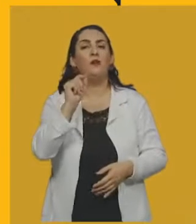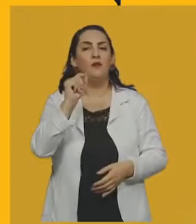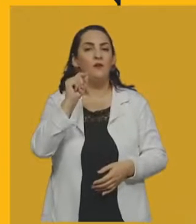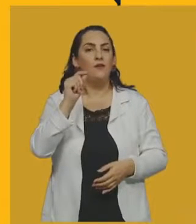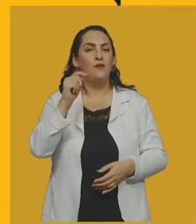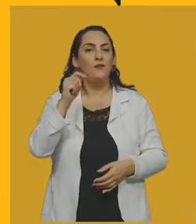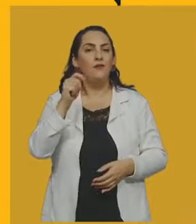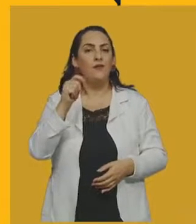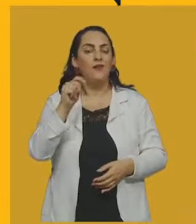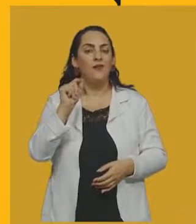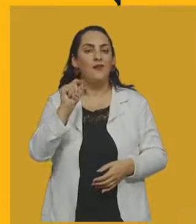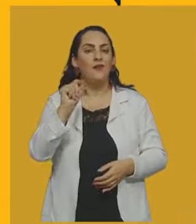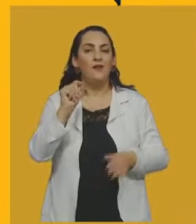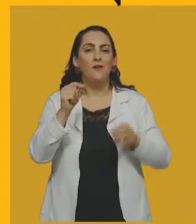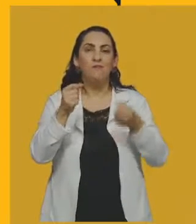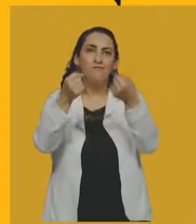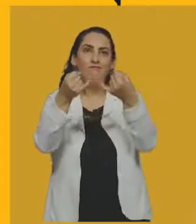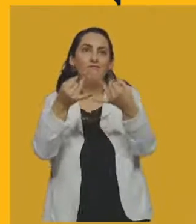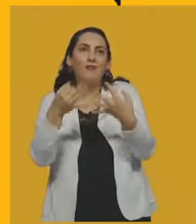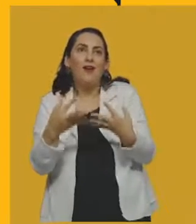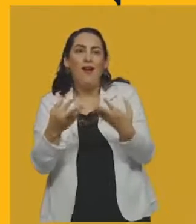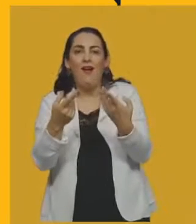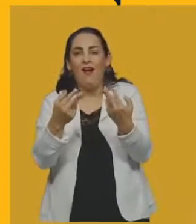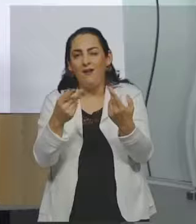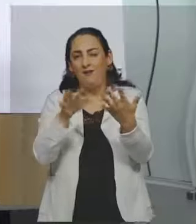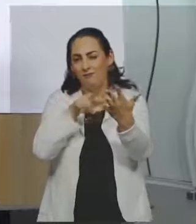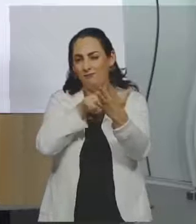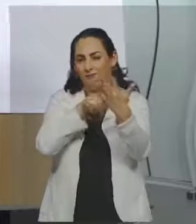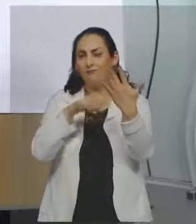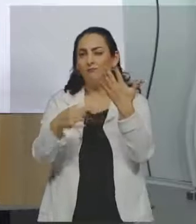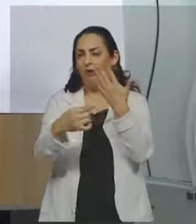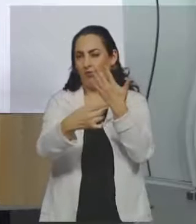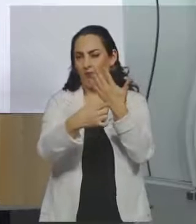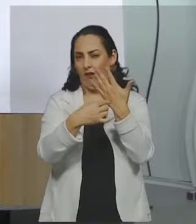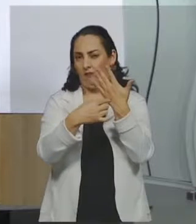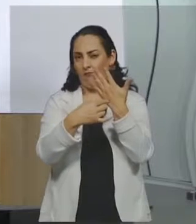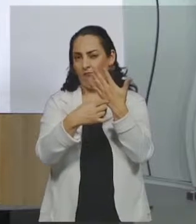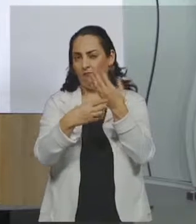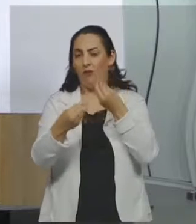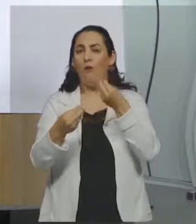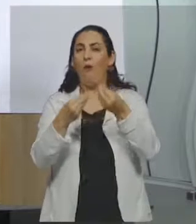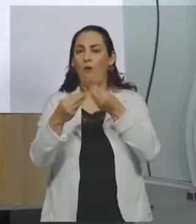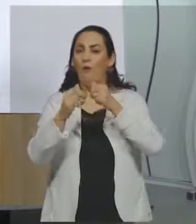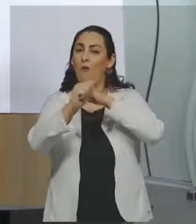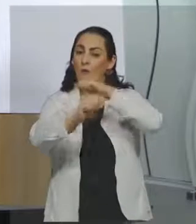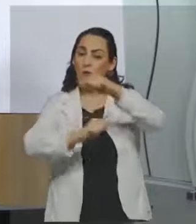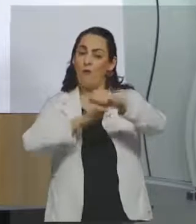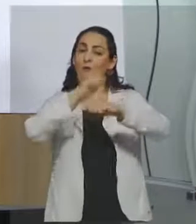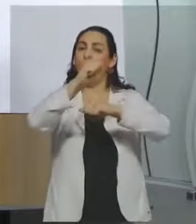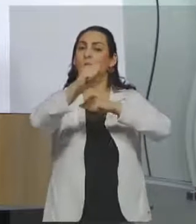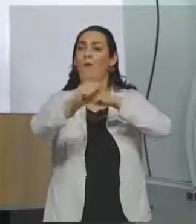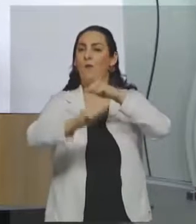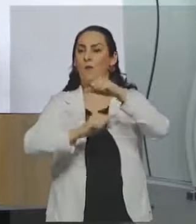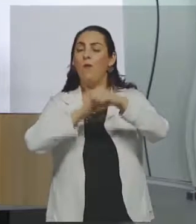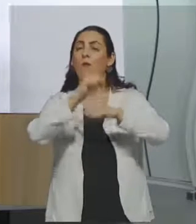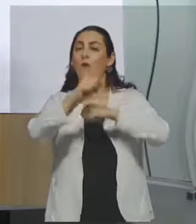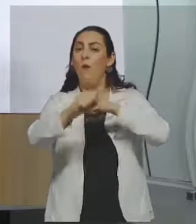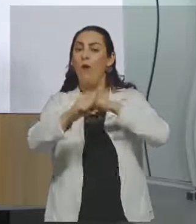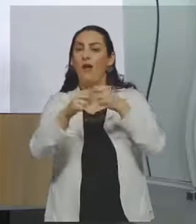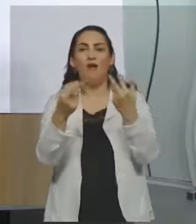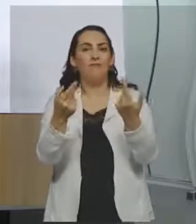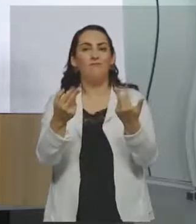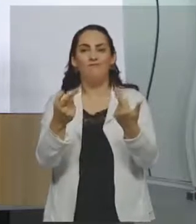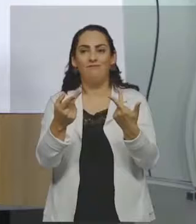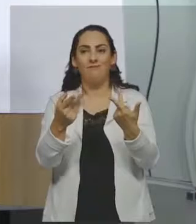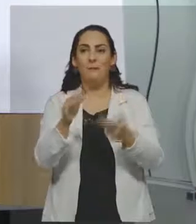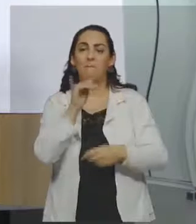vigente da época. Então, para ele, os átomos são compostos de um núcleo positivo E